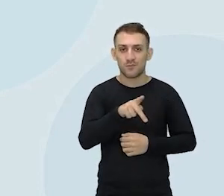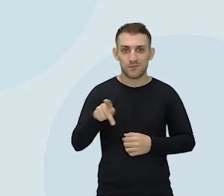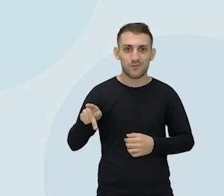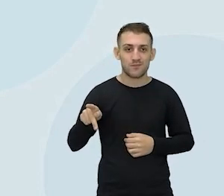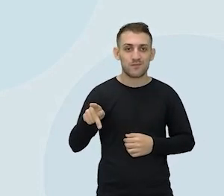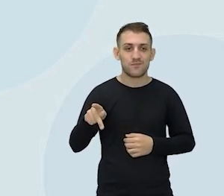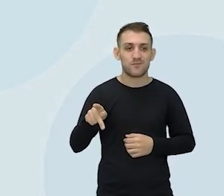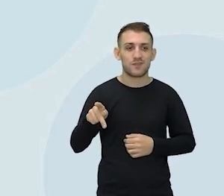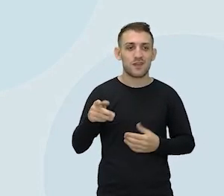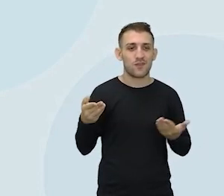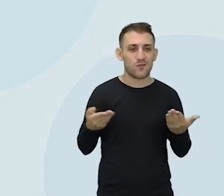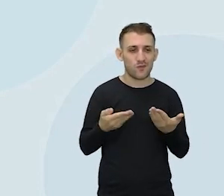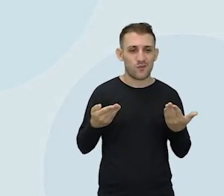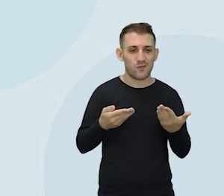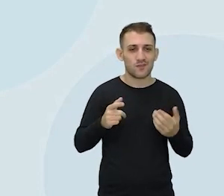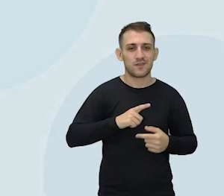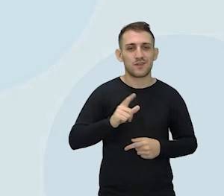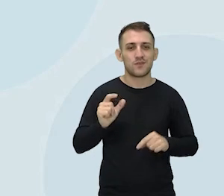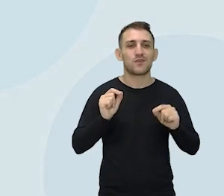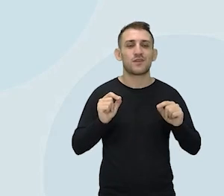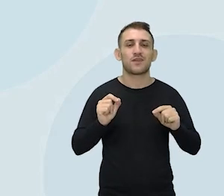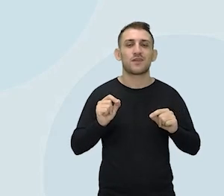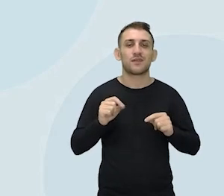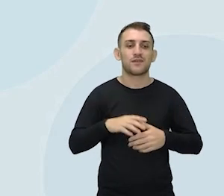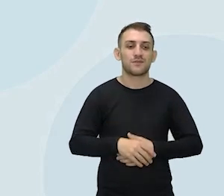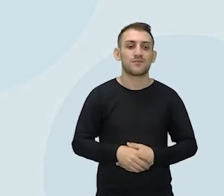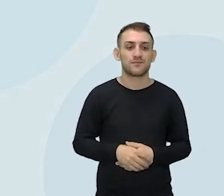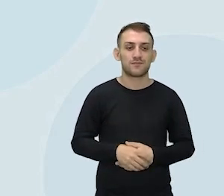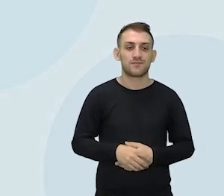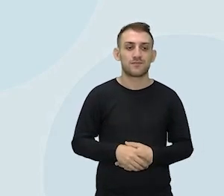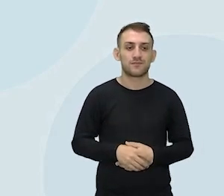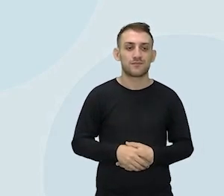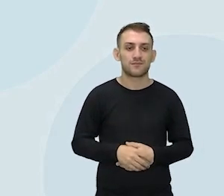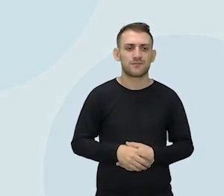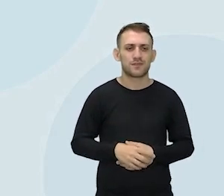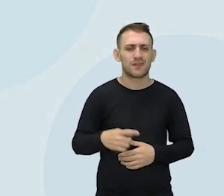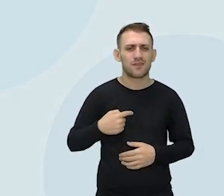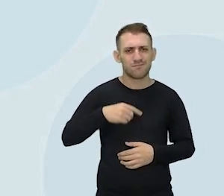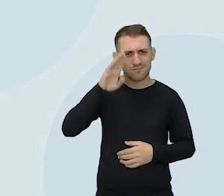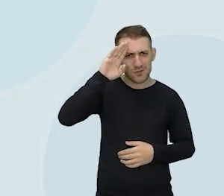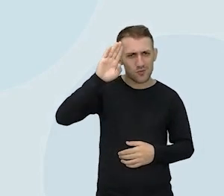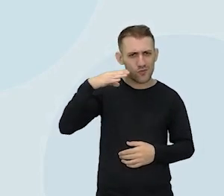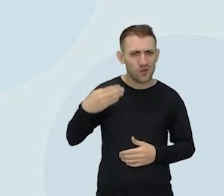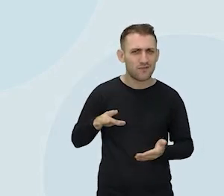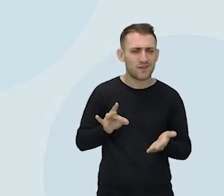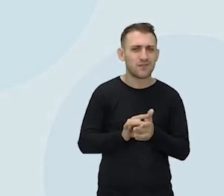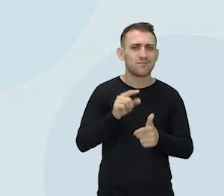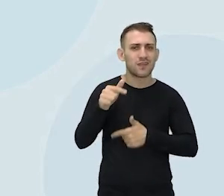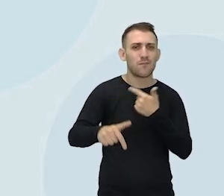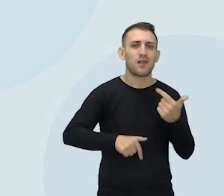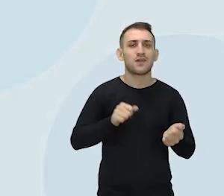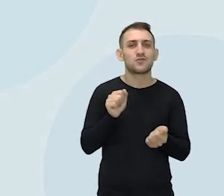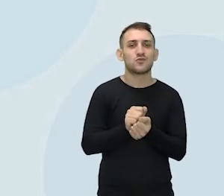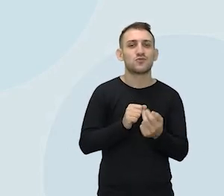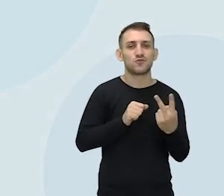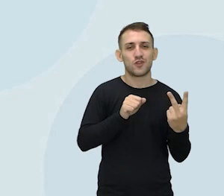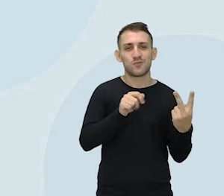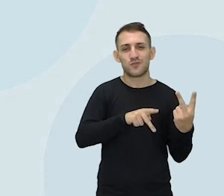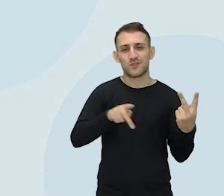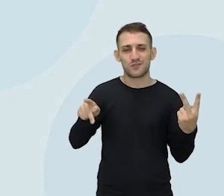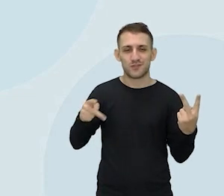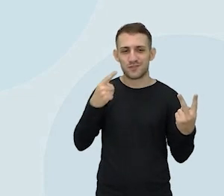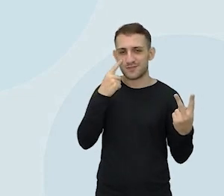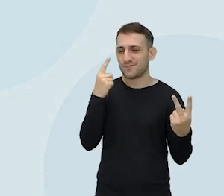professores. Eu vou passar aqui. E aí eu sou muito honrada de trabalhar com esses 2